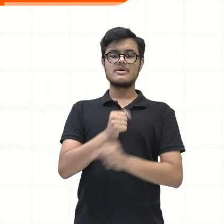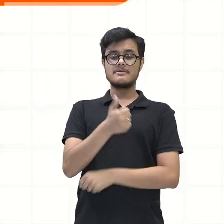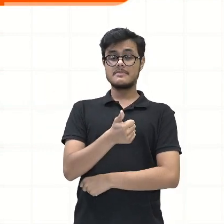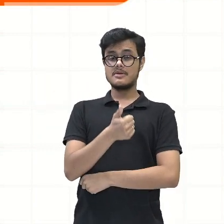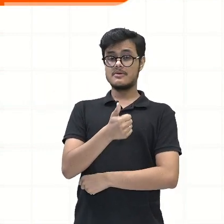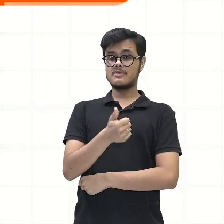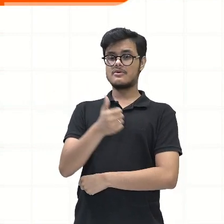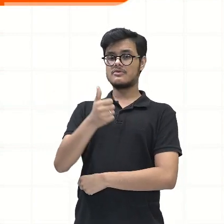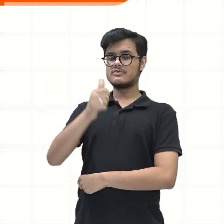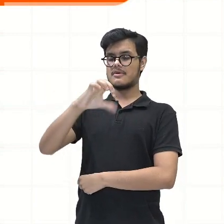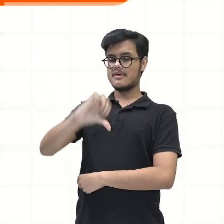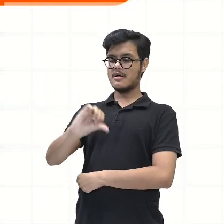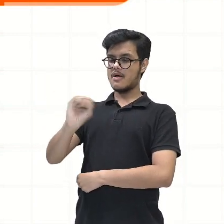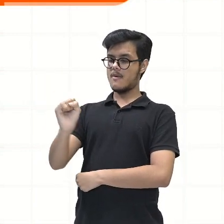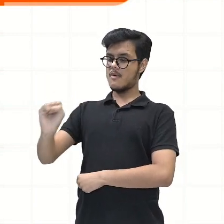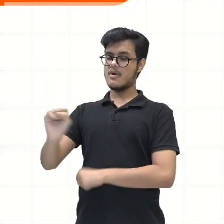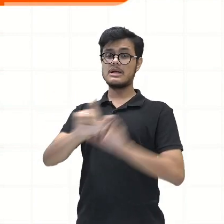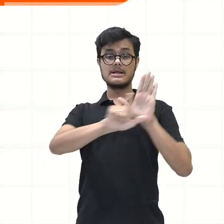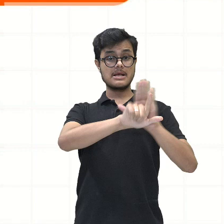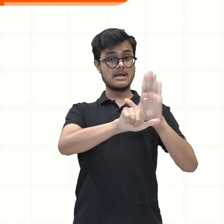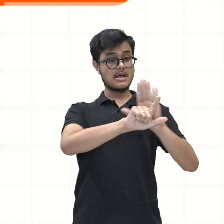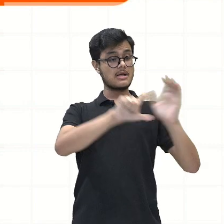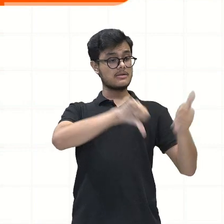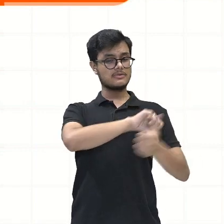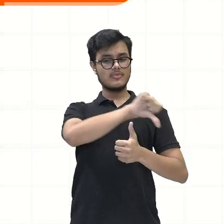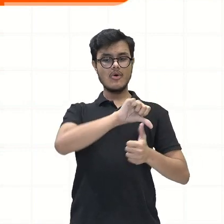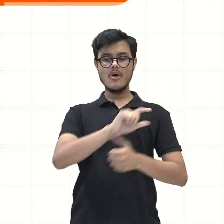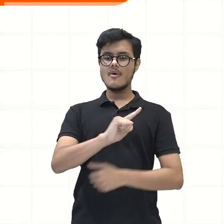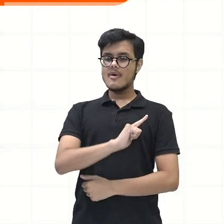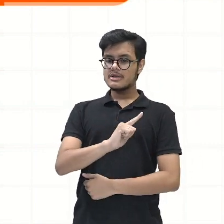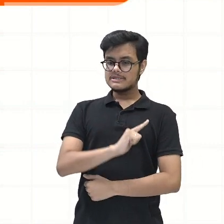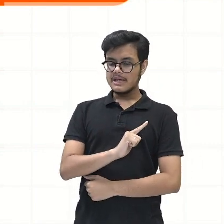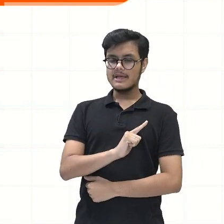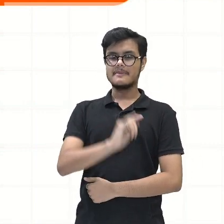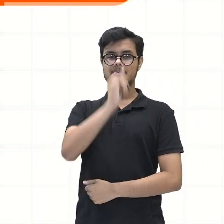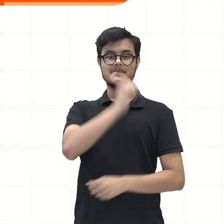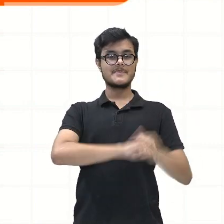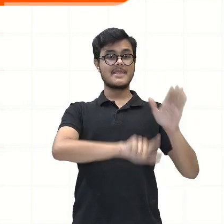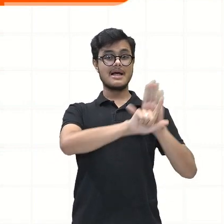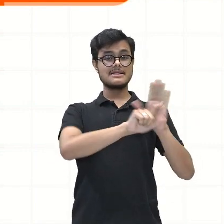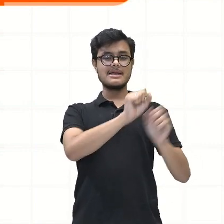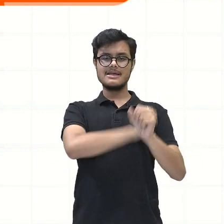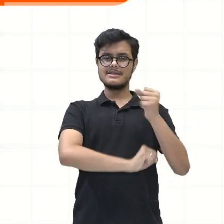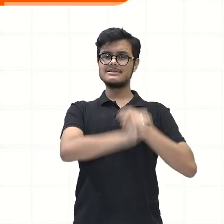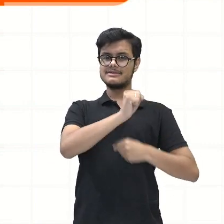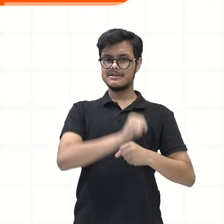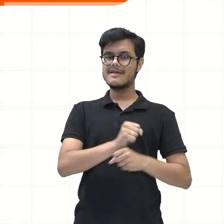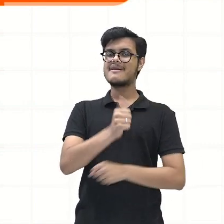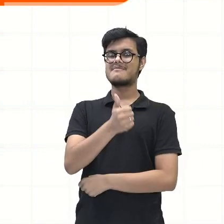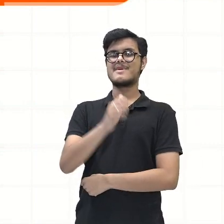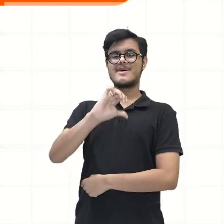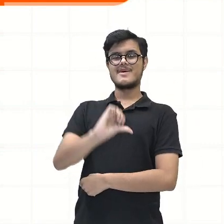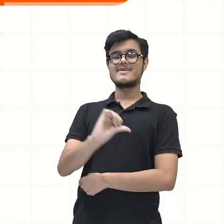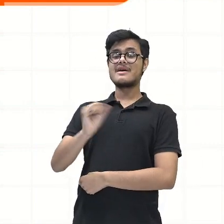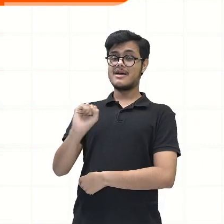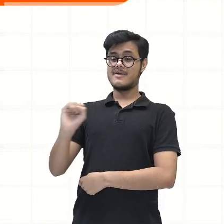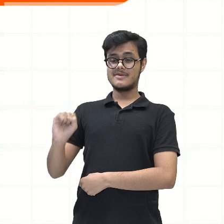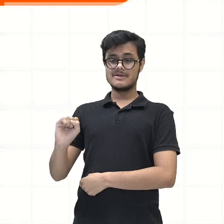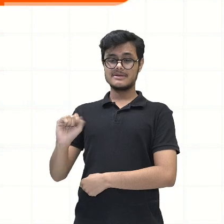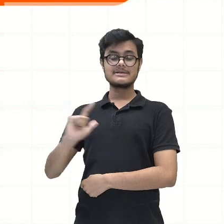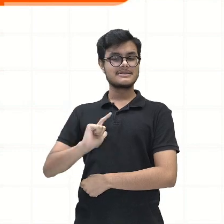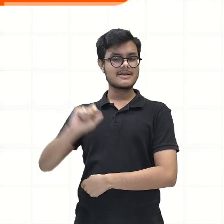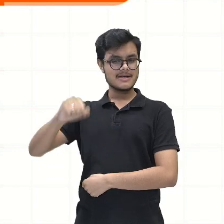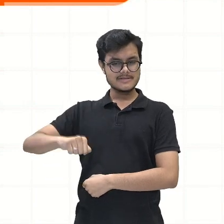1988, mudanças também na Constituição, inclusive aqui a Constituição de 1988, né? Eles